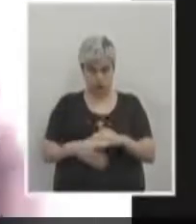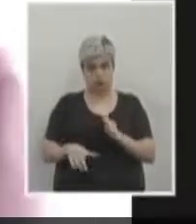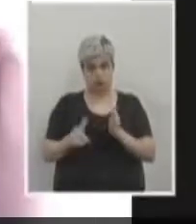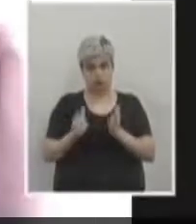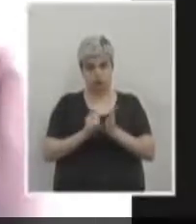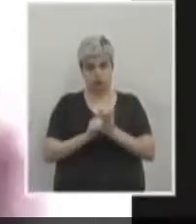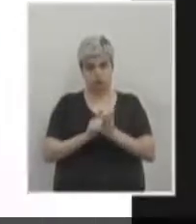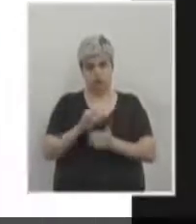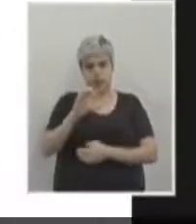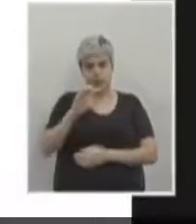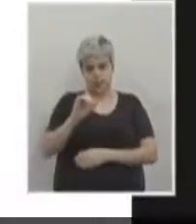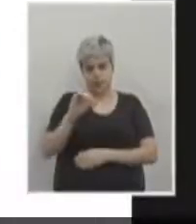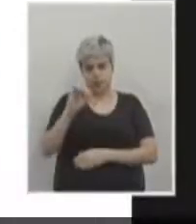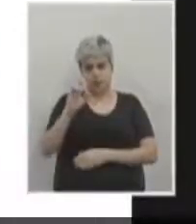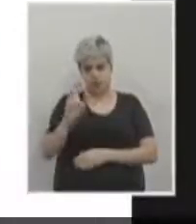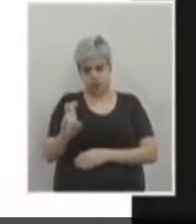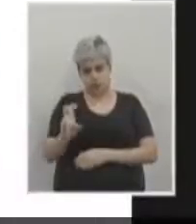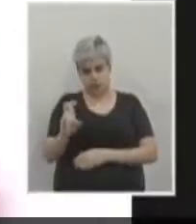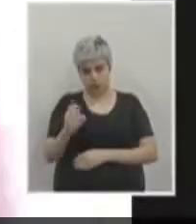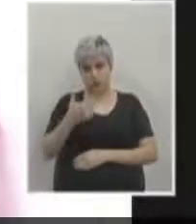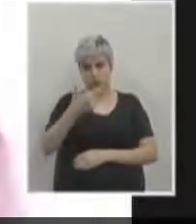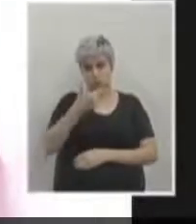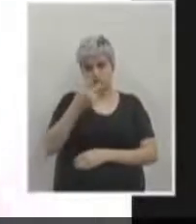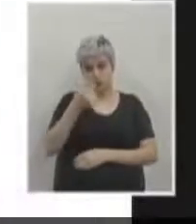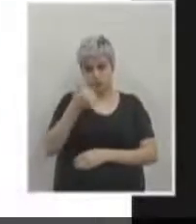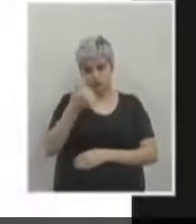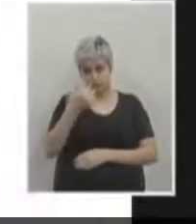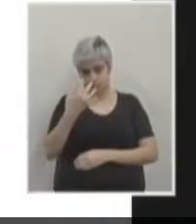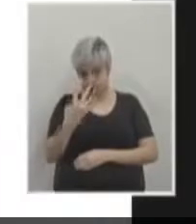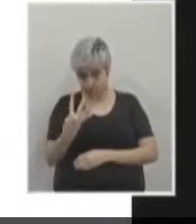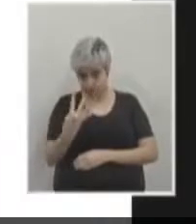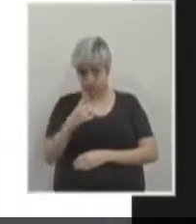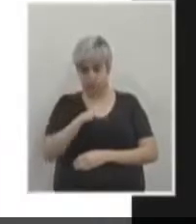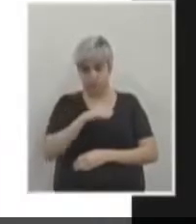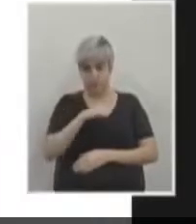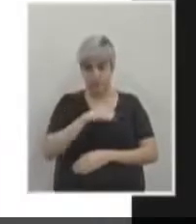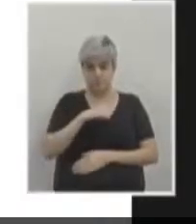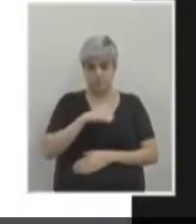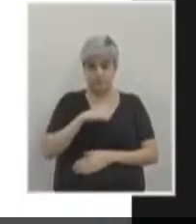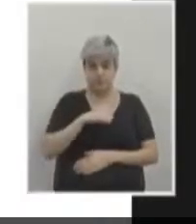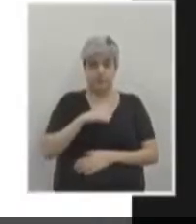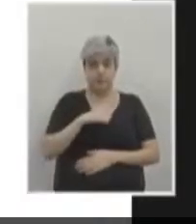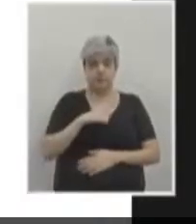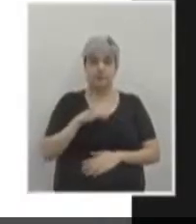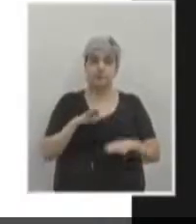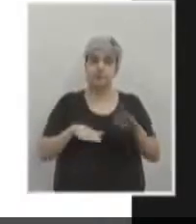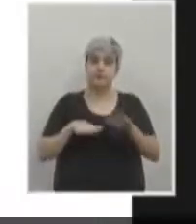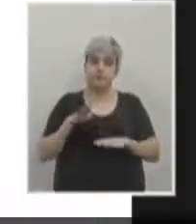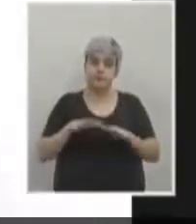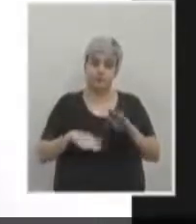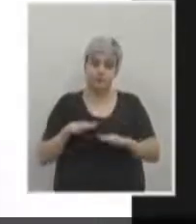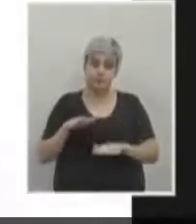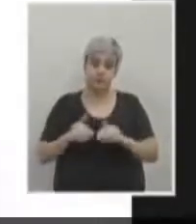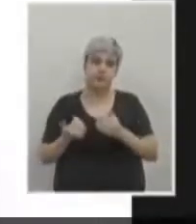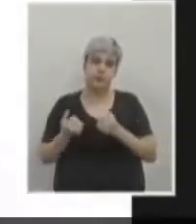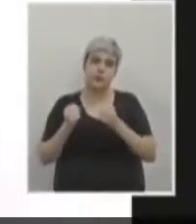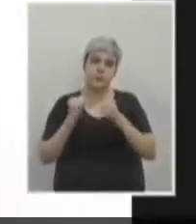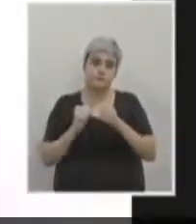05 de 2014, que foram excedentes na regência de aulas para as